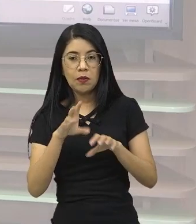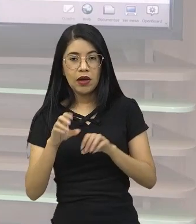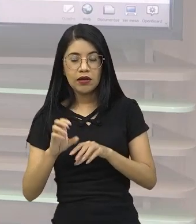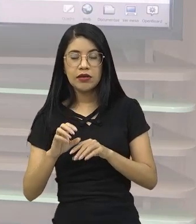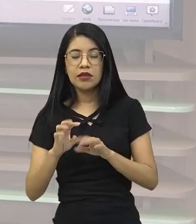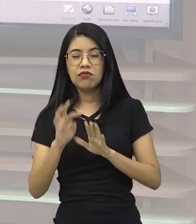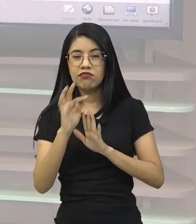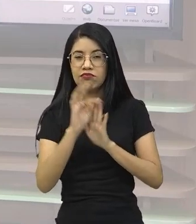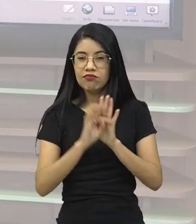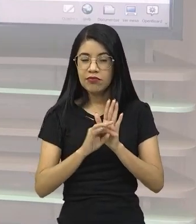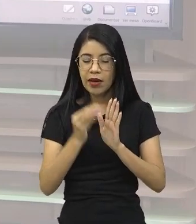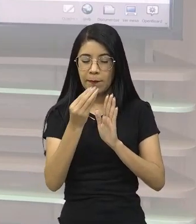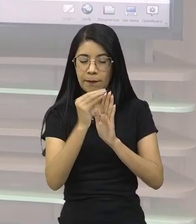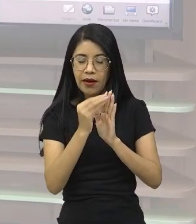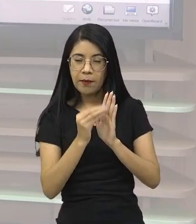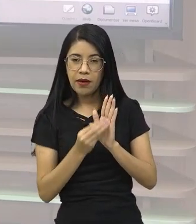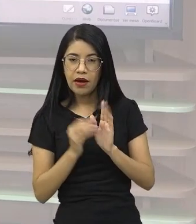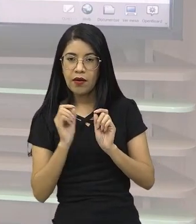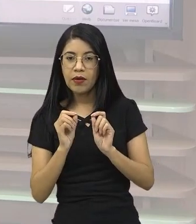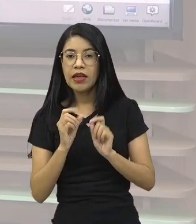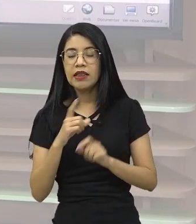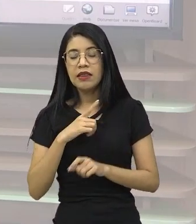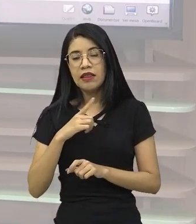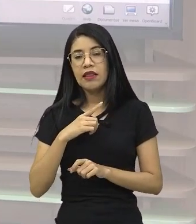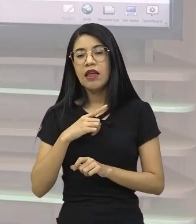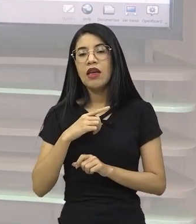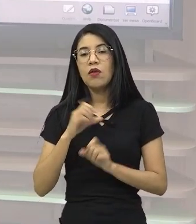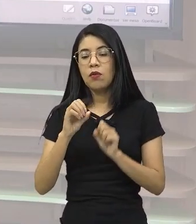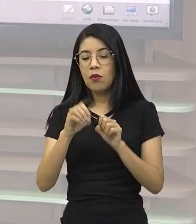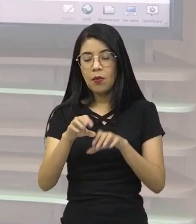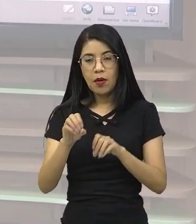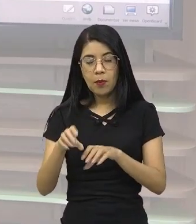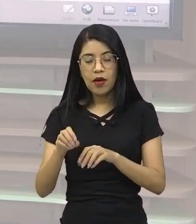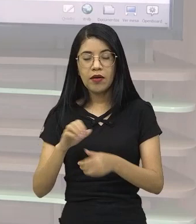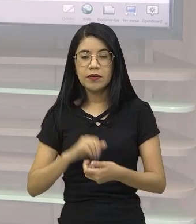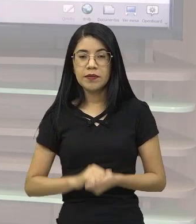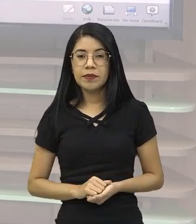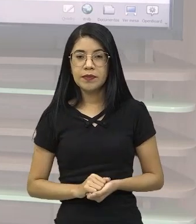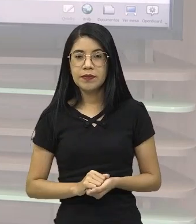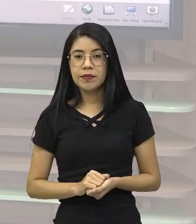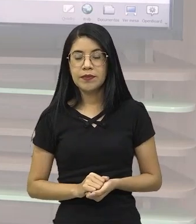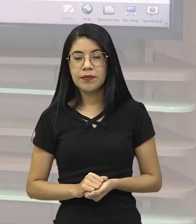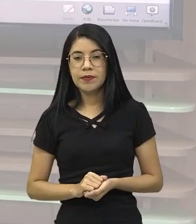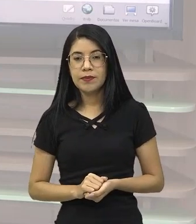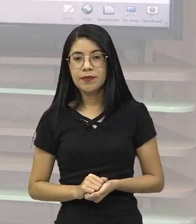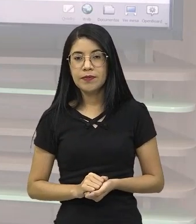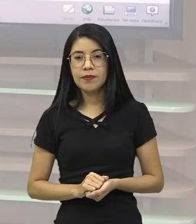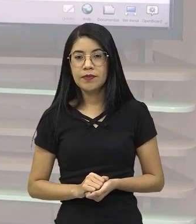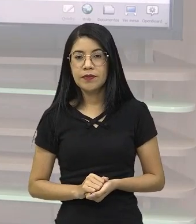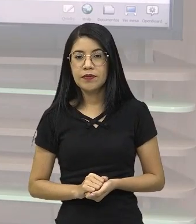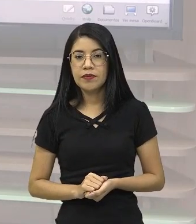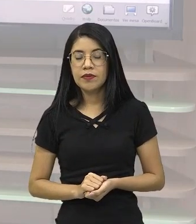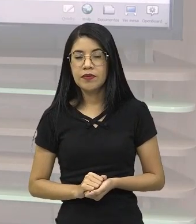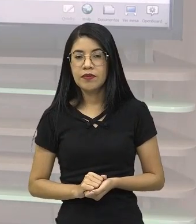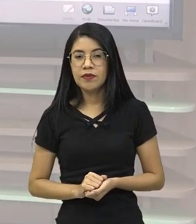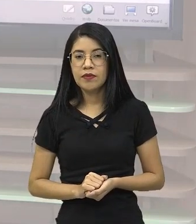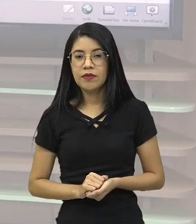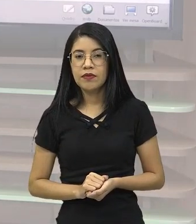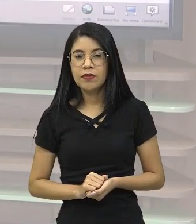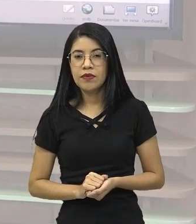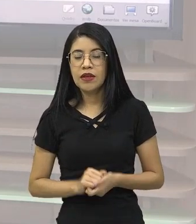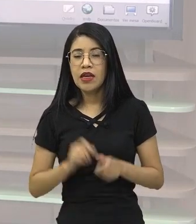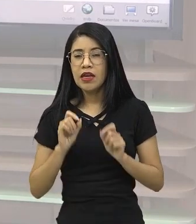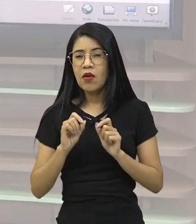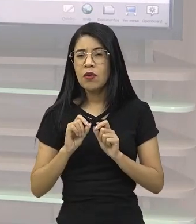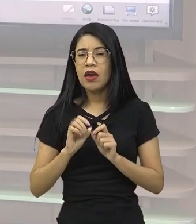no seu texto, a mensagem é de caráter educativo. É uma mensagem educativa. E ela é chamada de quê?